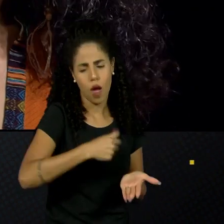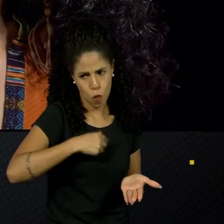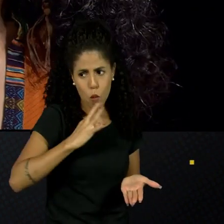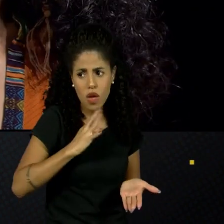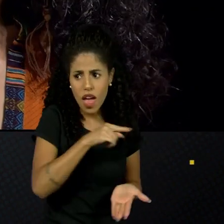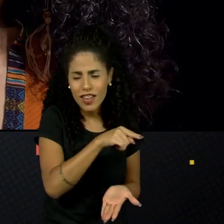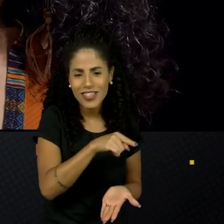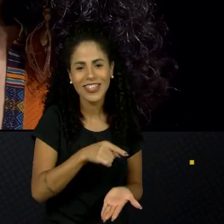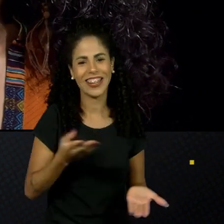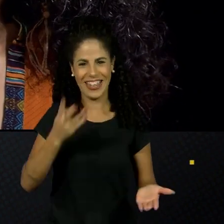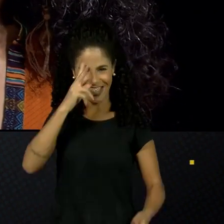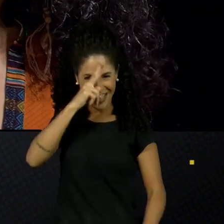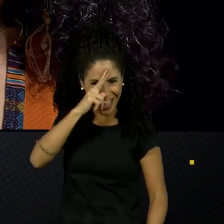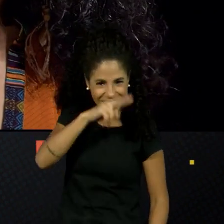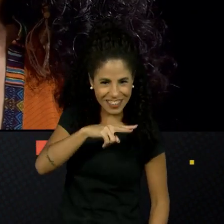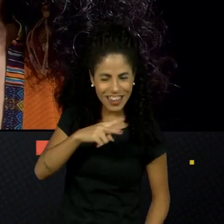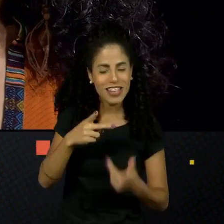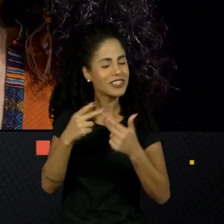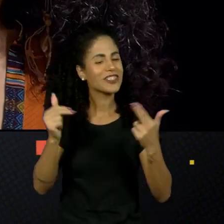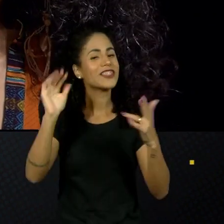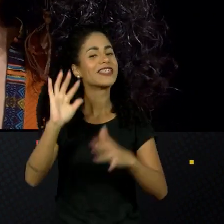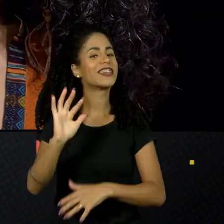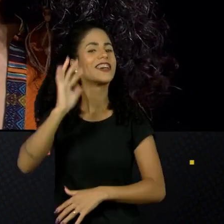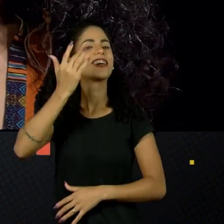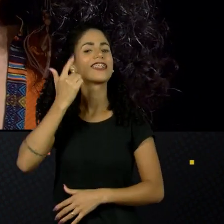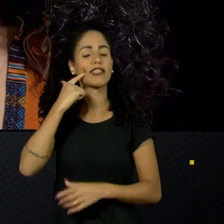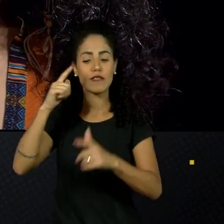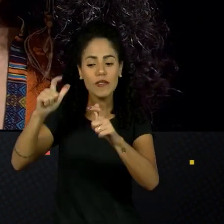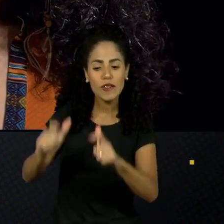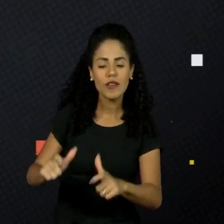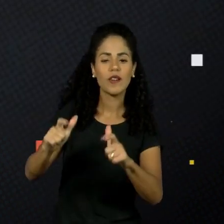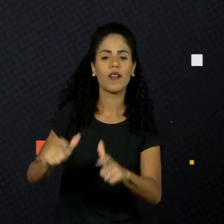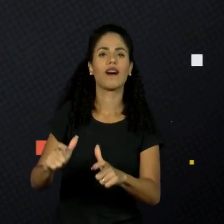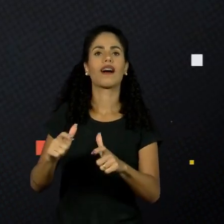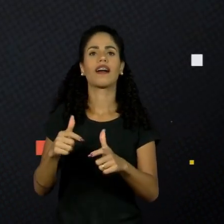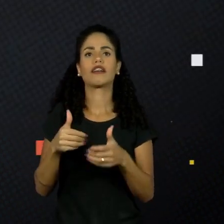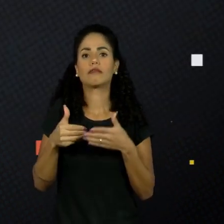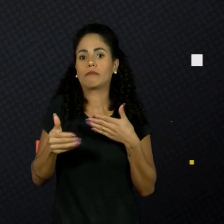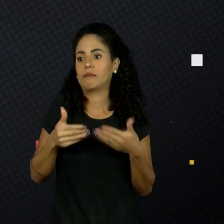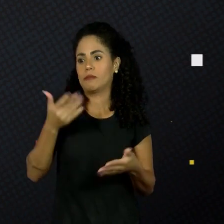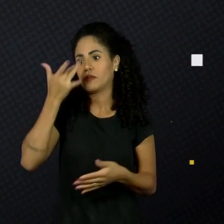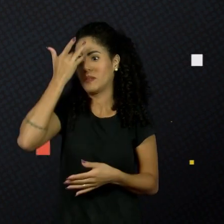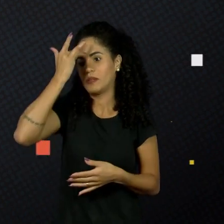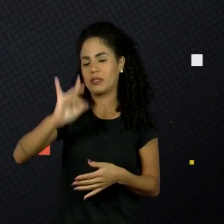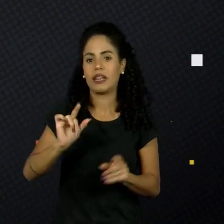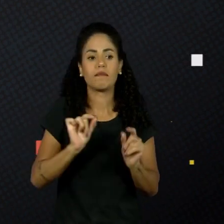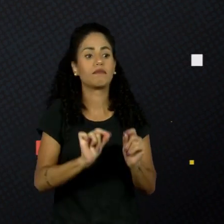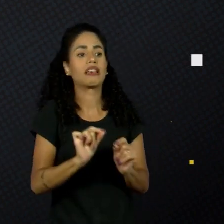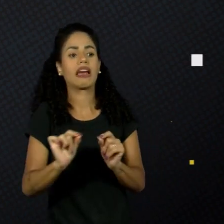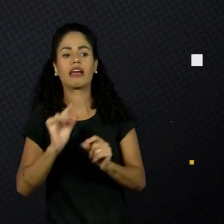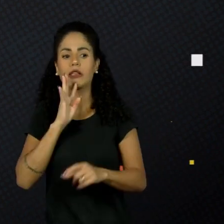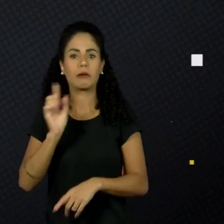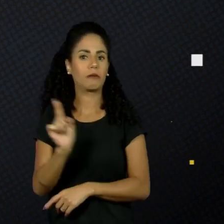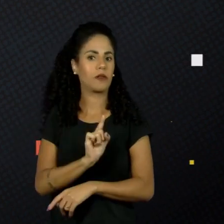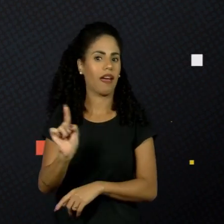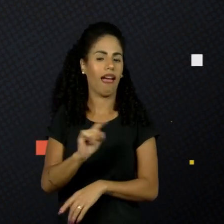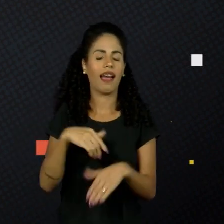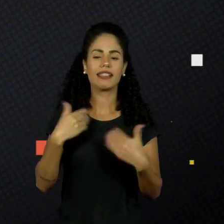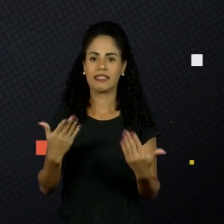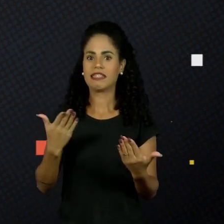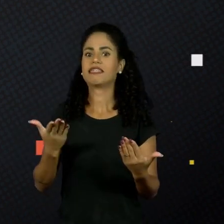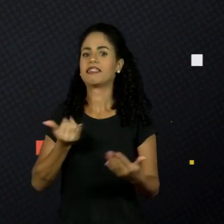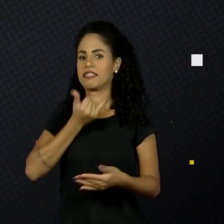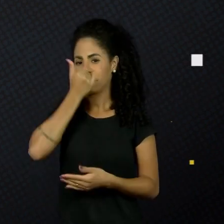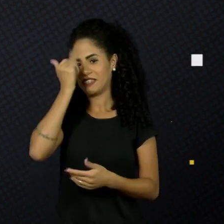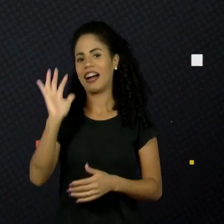essas coisas lindas e inusitadas que só acontecem quando a gente está num lugar que a gente não sabe onde vai cair, com pessoas que a gente não conhece nada, e num